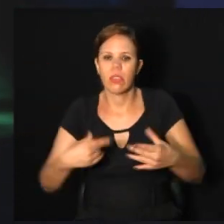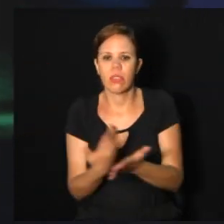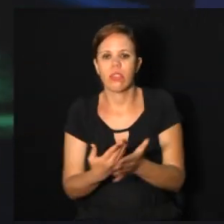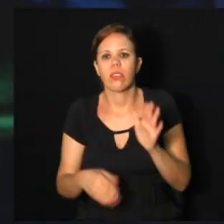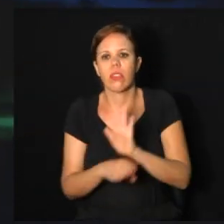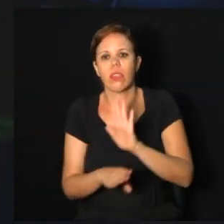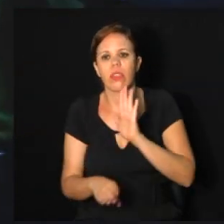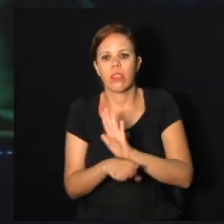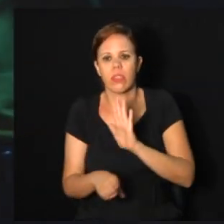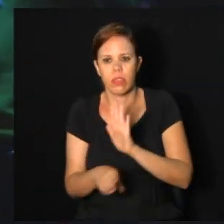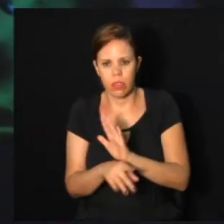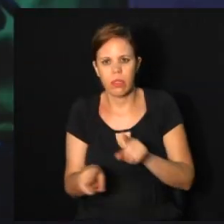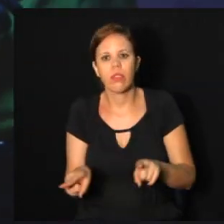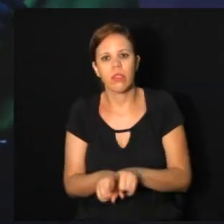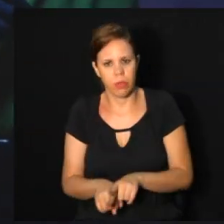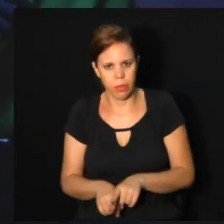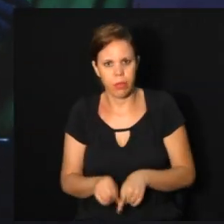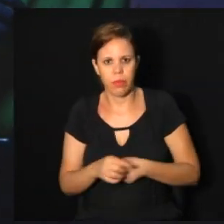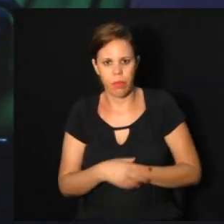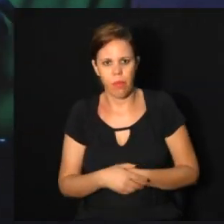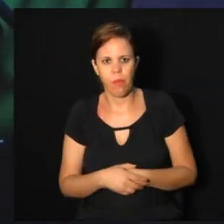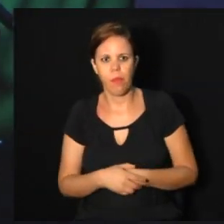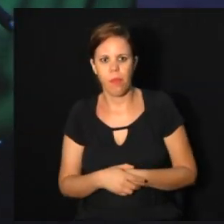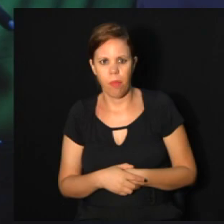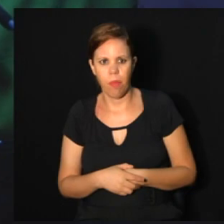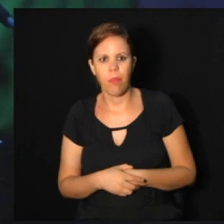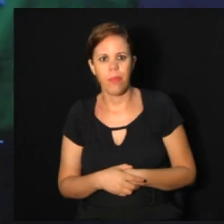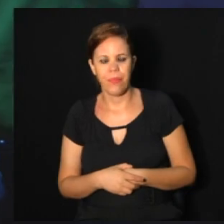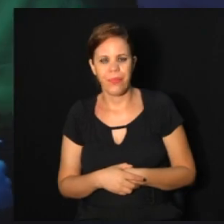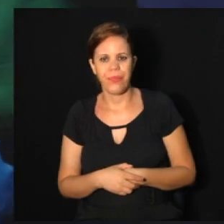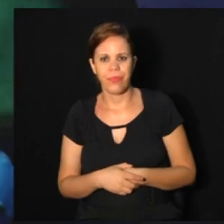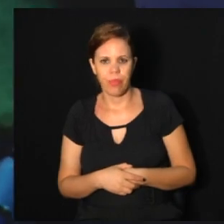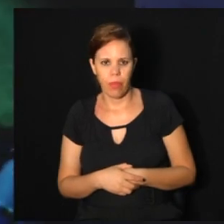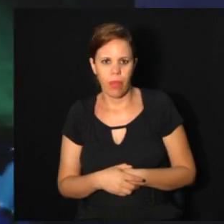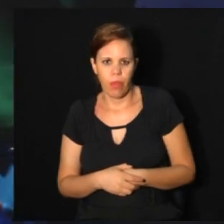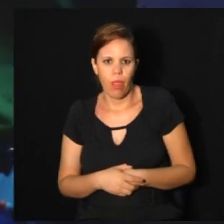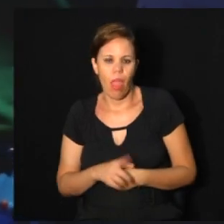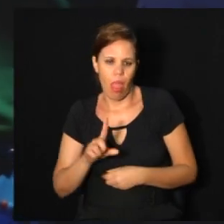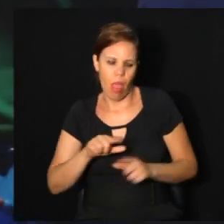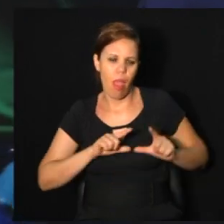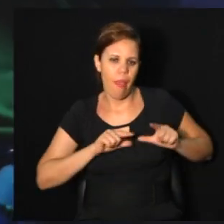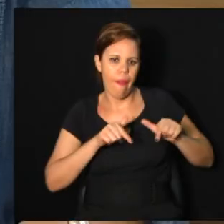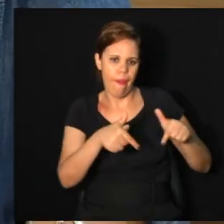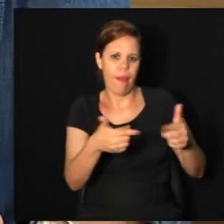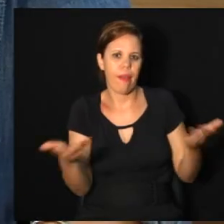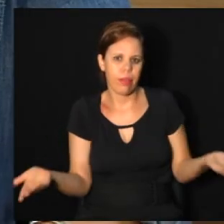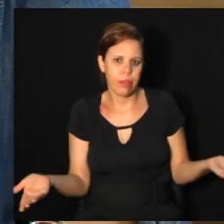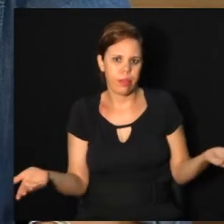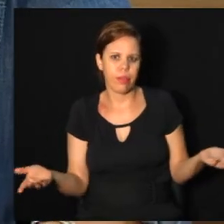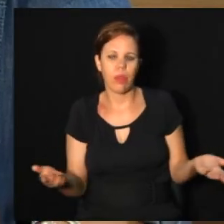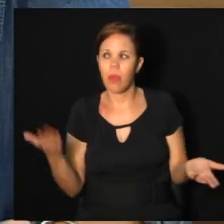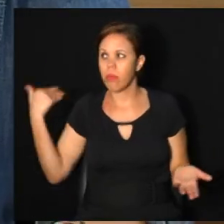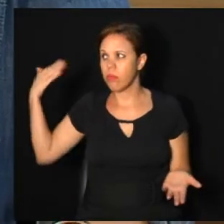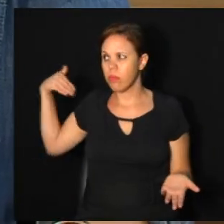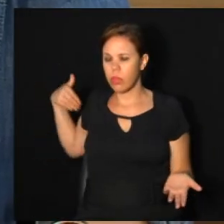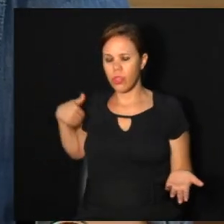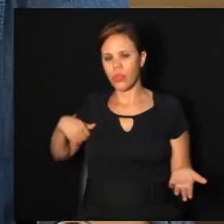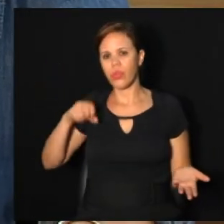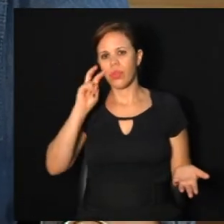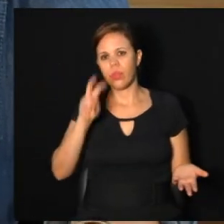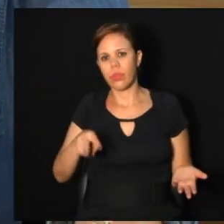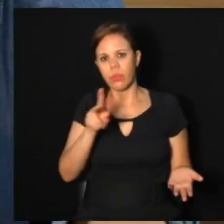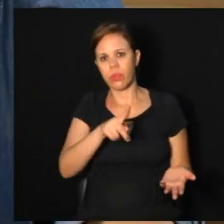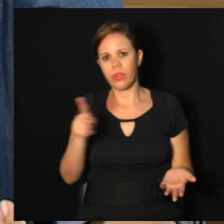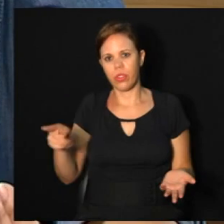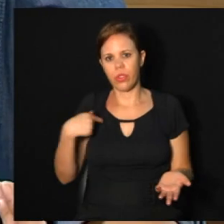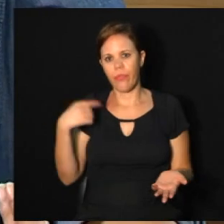nesse processo criativo. Também, mas também é a questão de atitude, né? Teve uma vez que eu vi um professor que disse